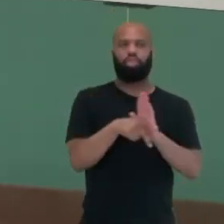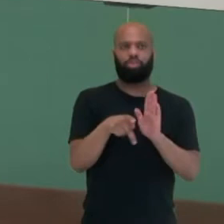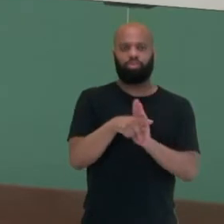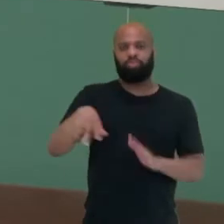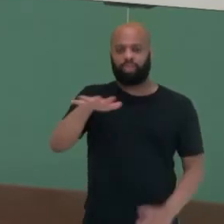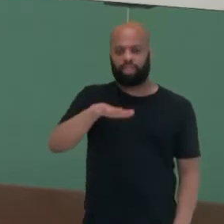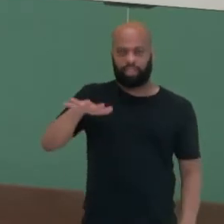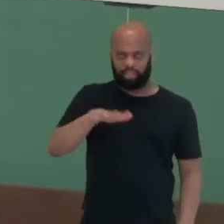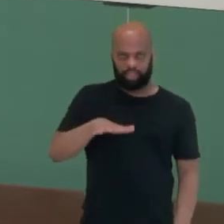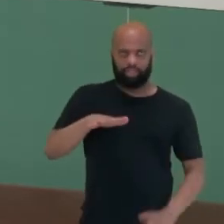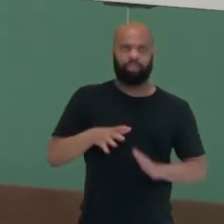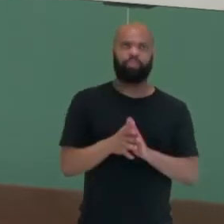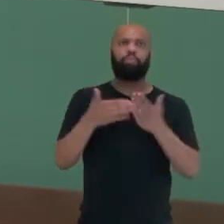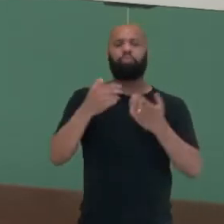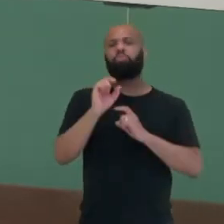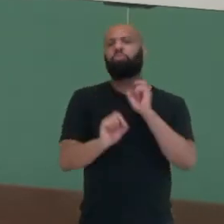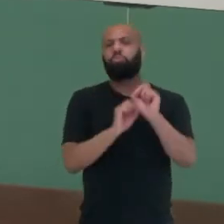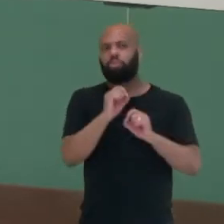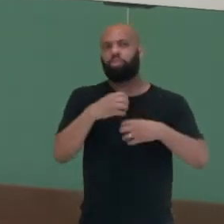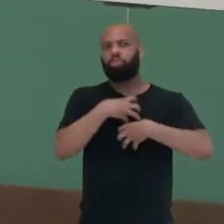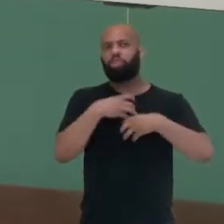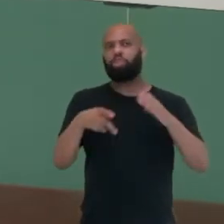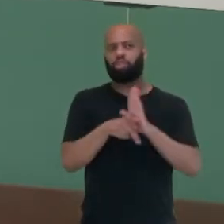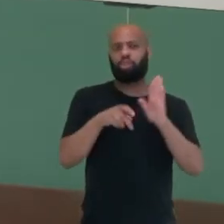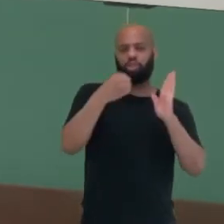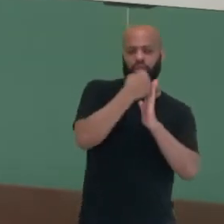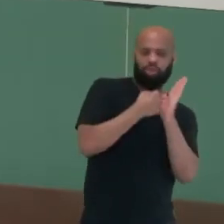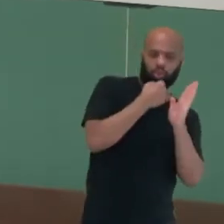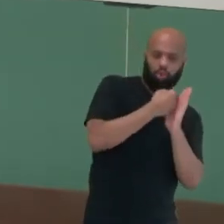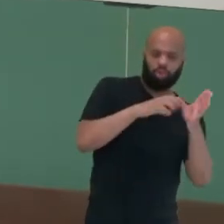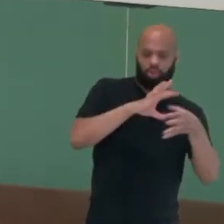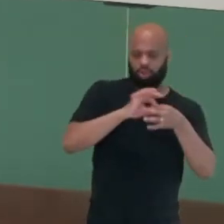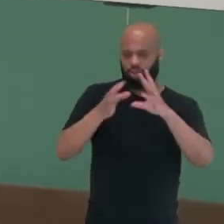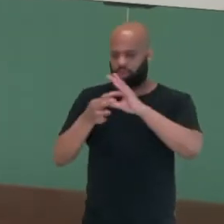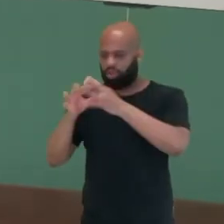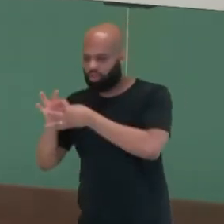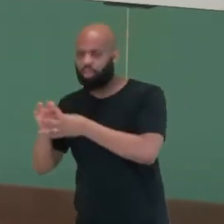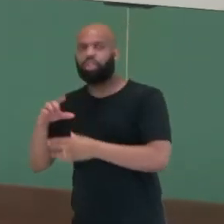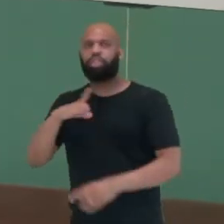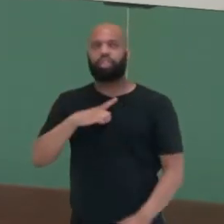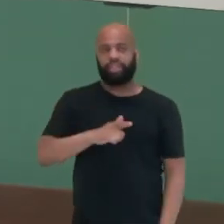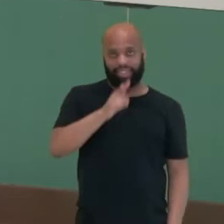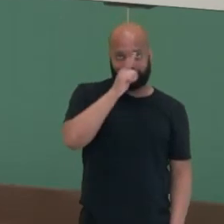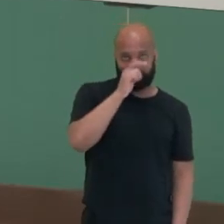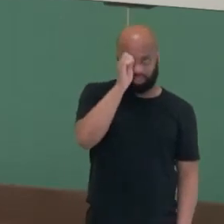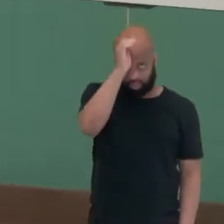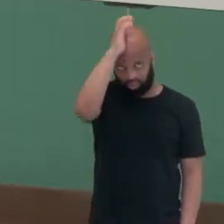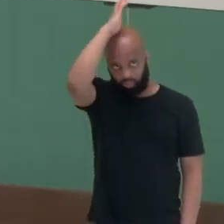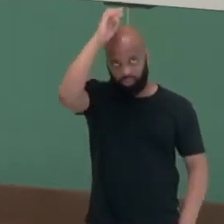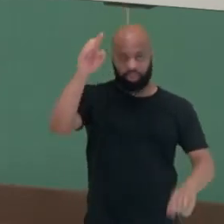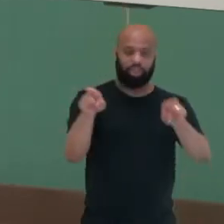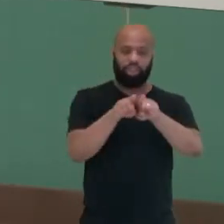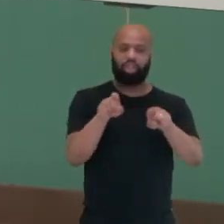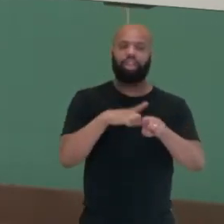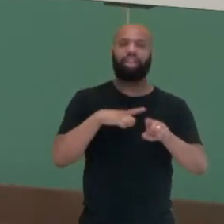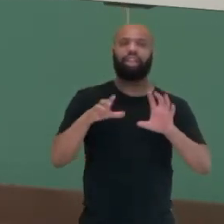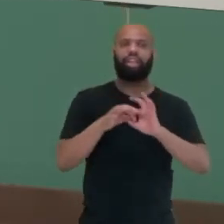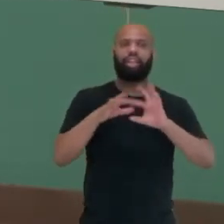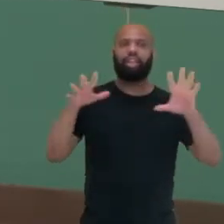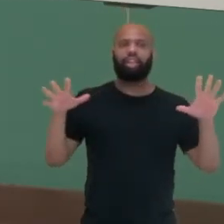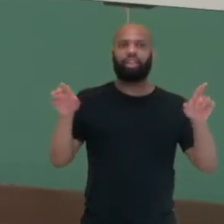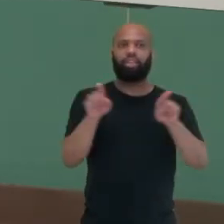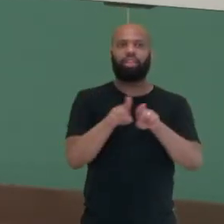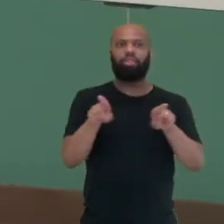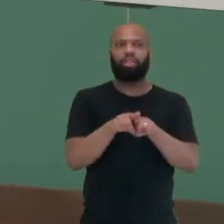ramificação. Então, quais são os estilos da luta olímpica? Então, a gente tem a greco-romana, a livre e o wrestling